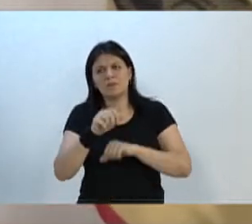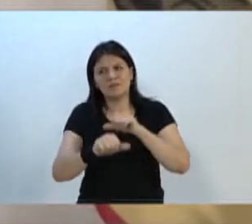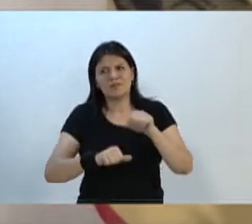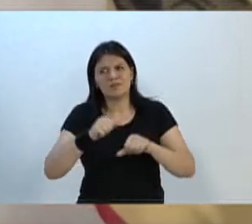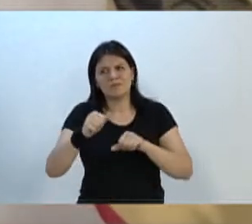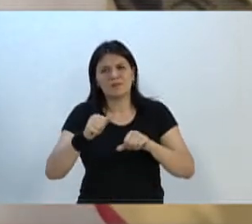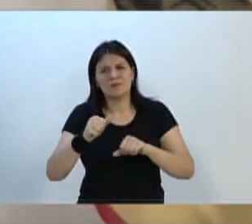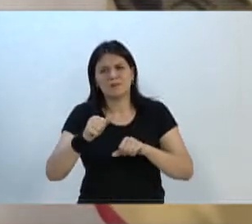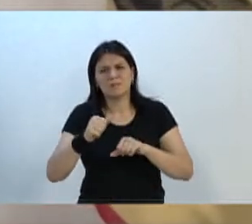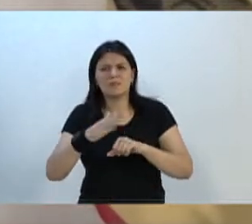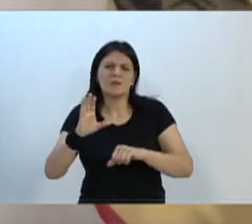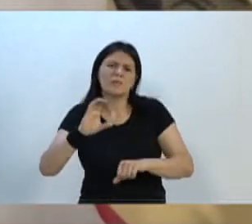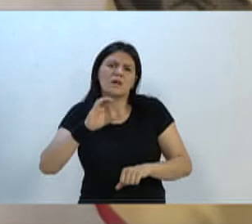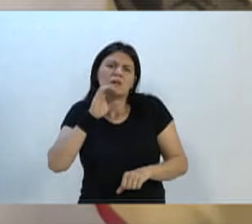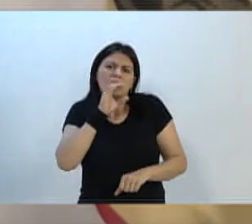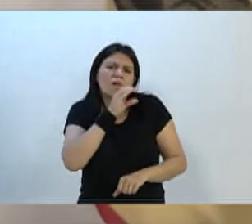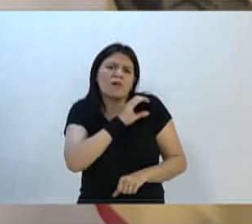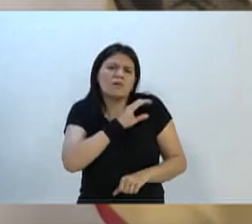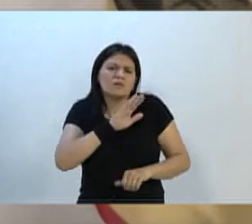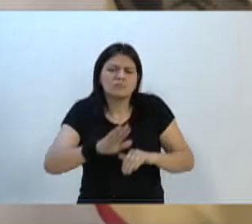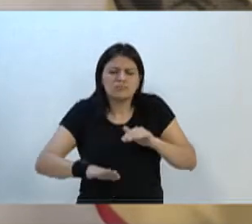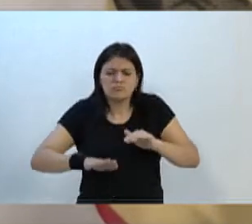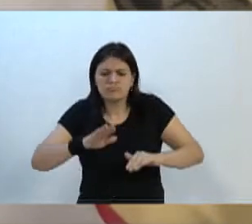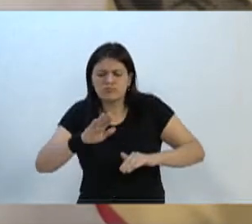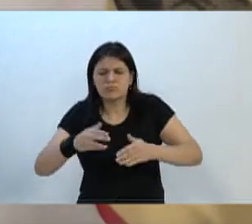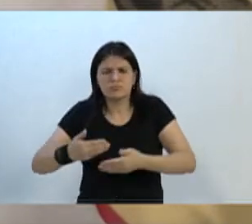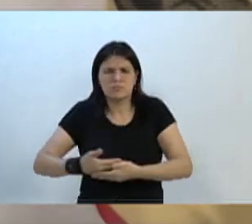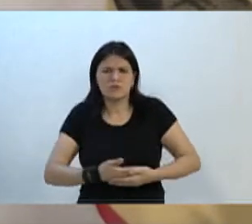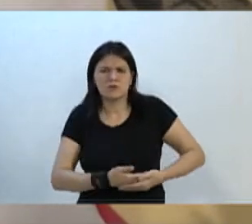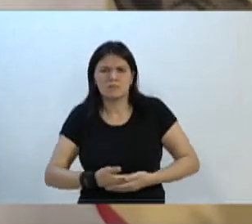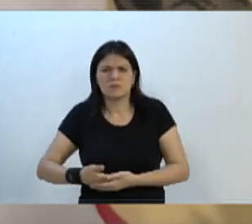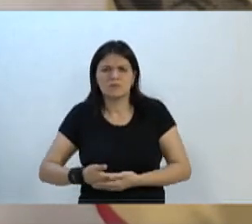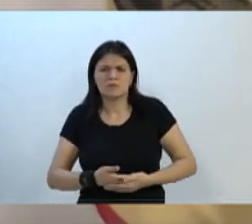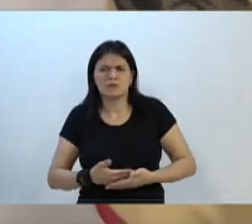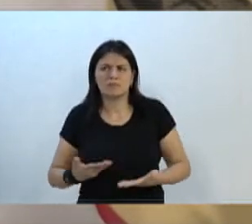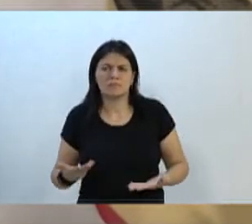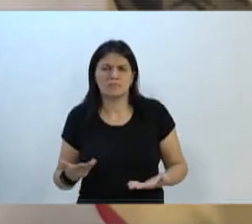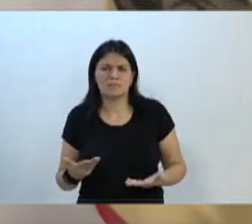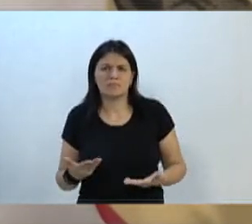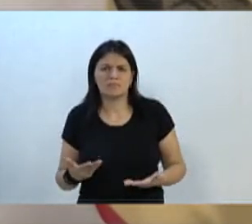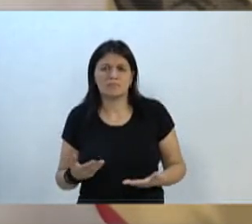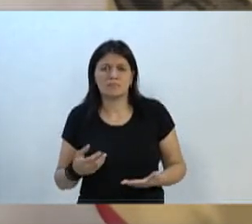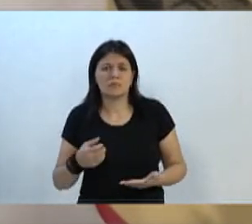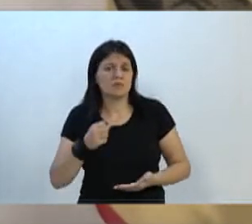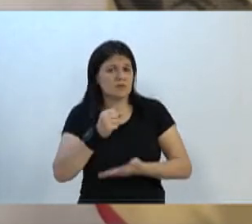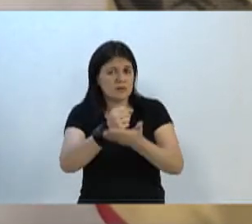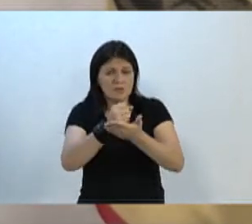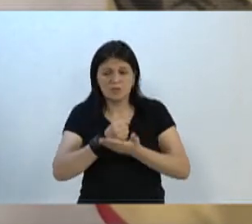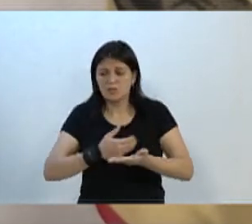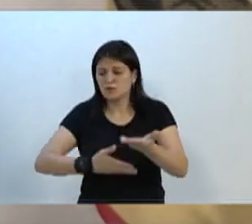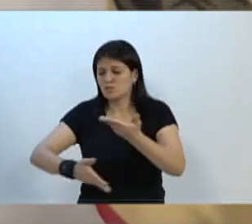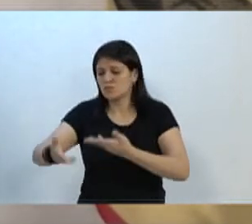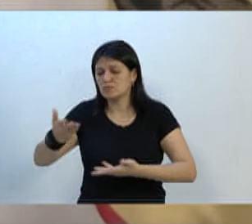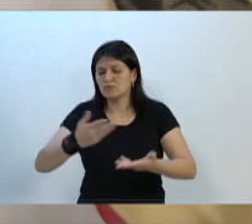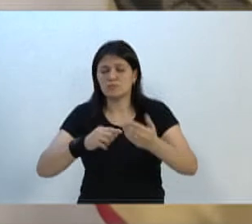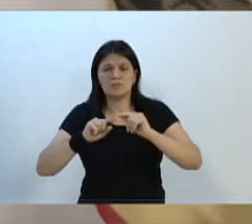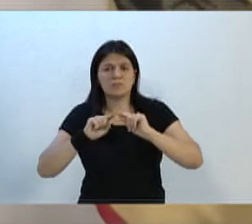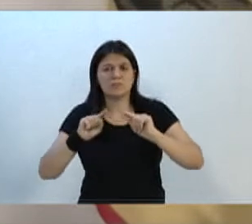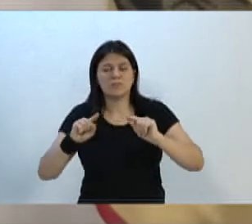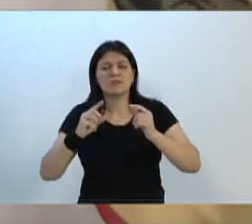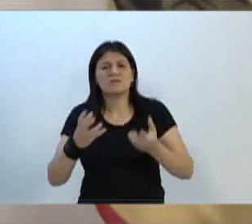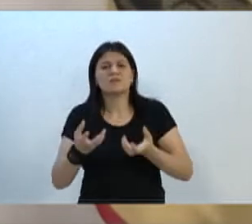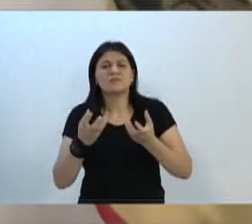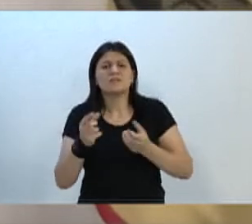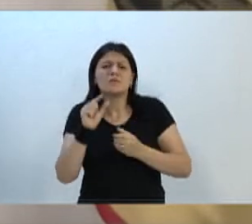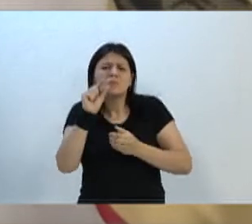é mais quentinho Talvez para os nenéns engatinhar a gente se ajuda para caramba lá mas a gente queria um